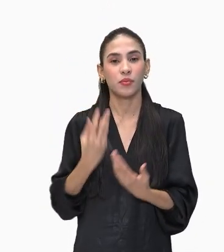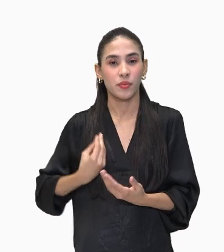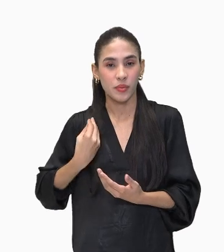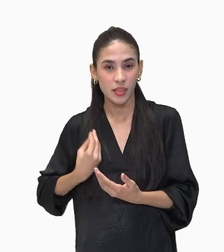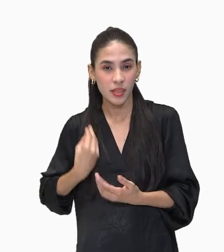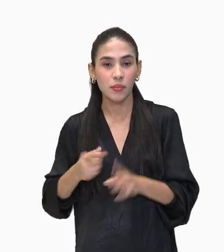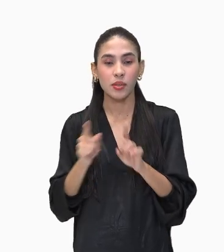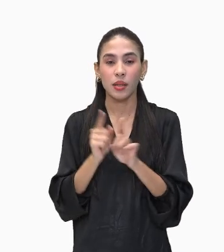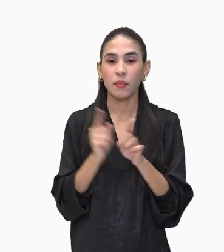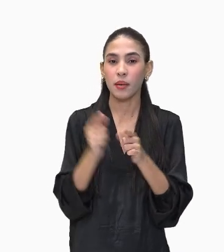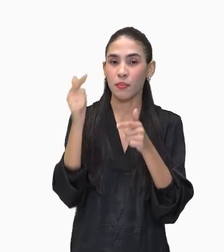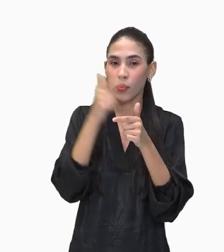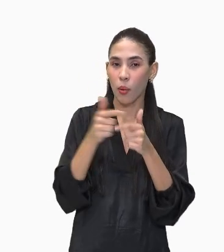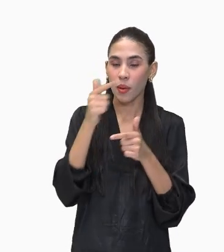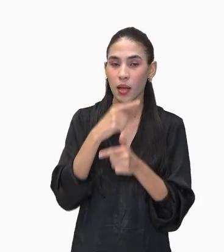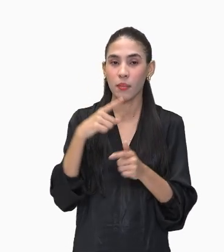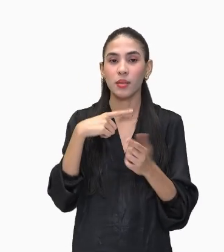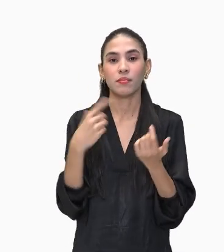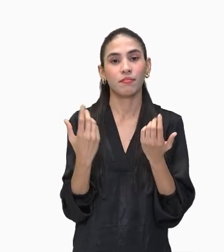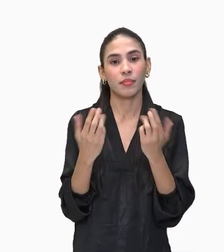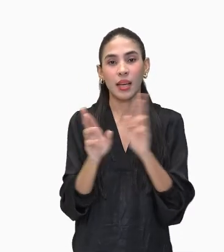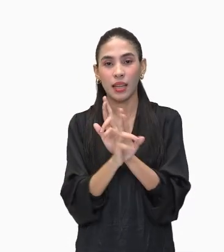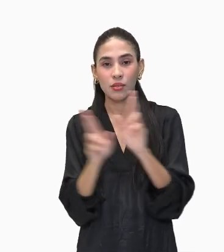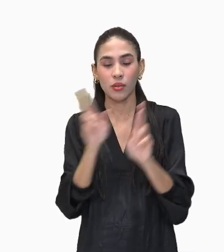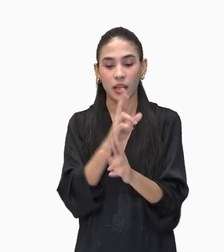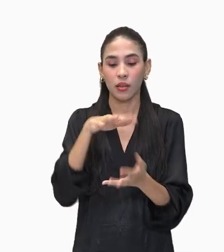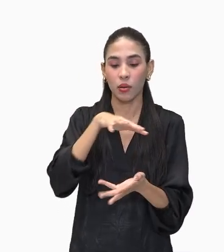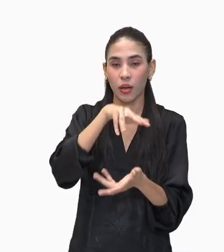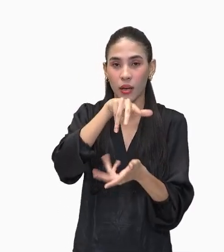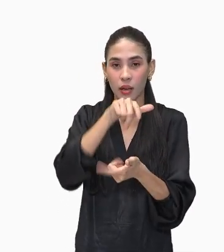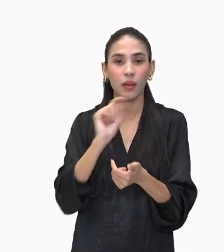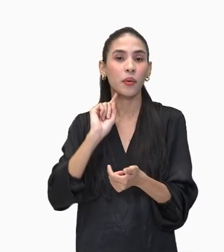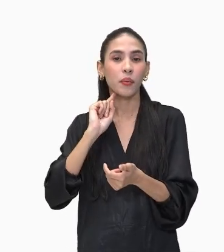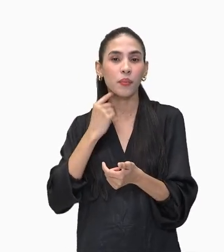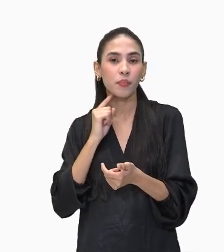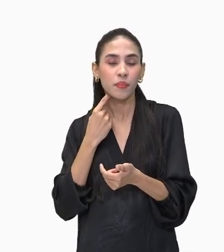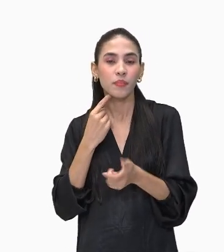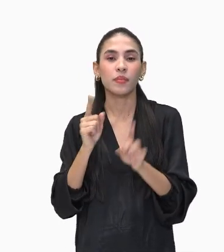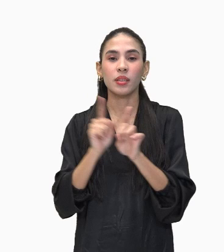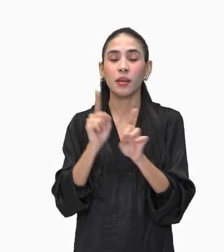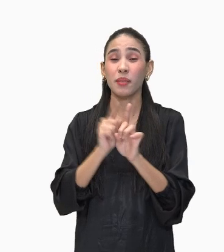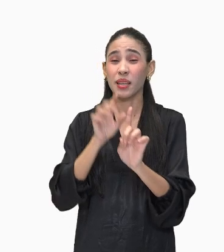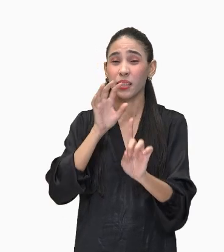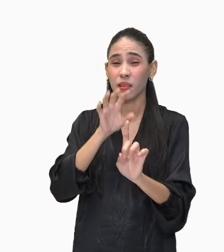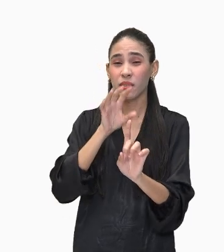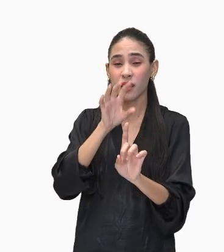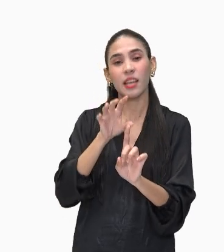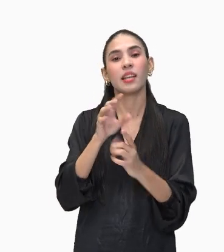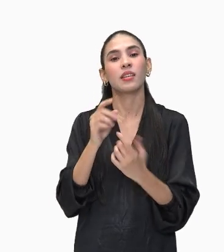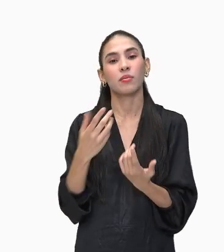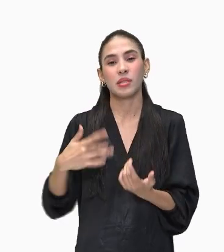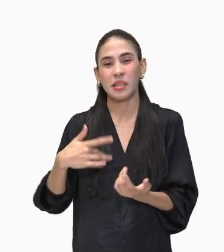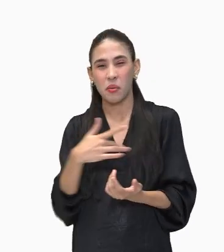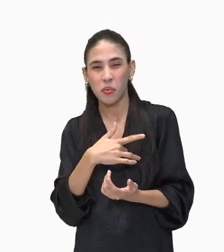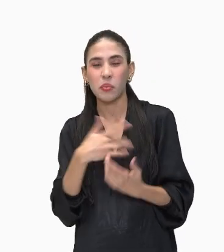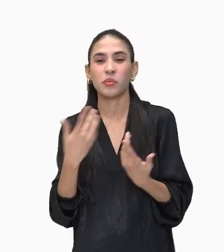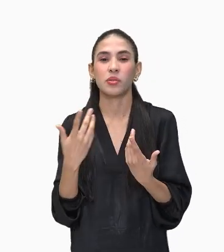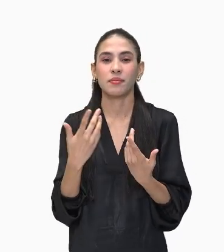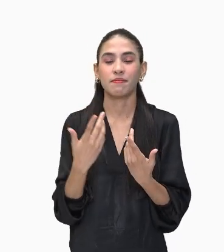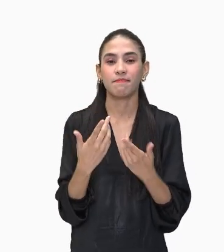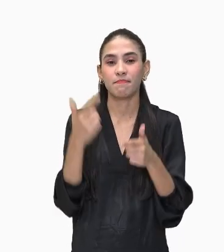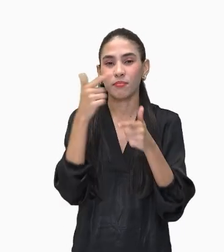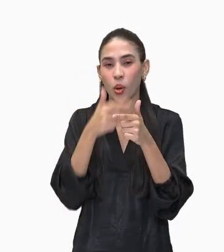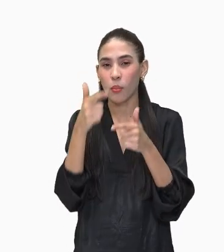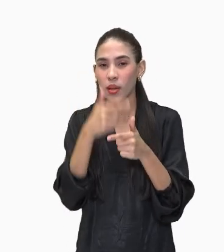né, relacionados à poluição atmosférica, que acaba afetando até mesmo a nossa saúde, causando